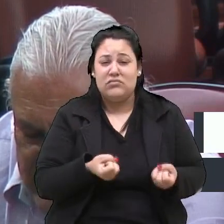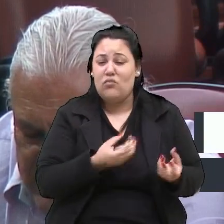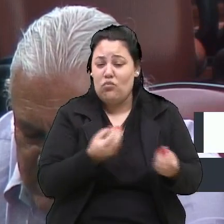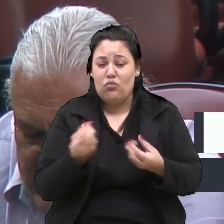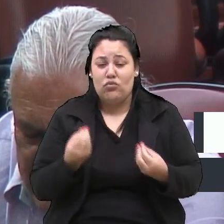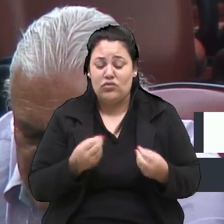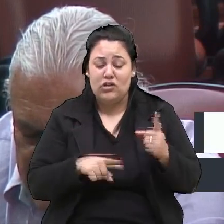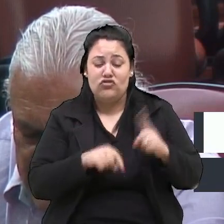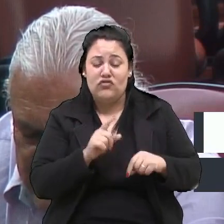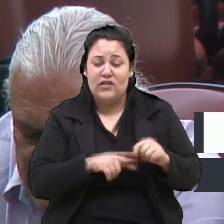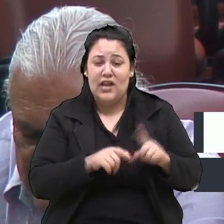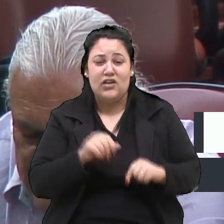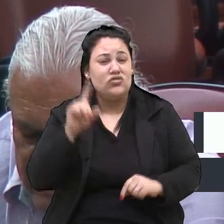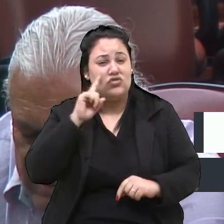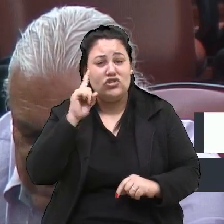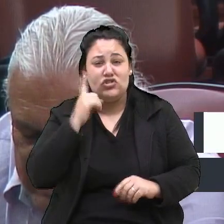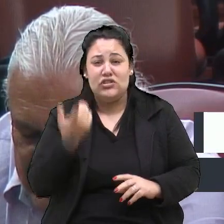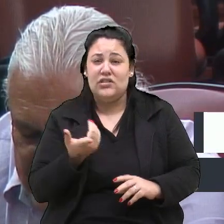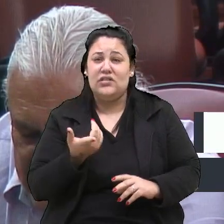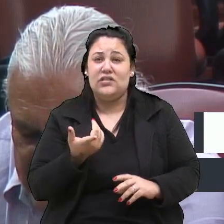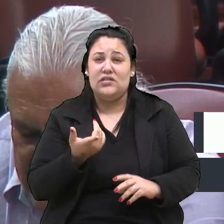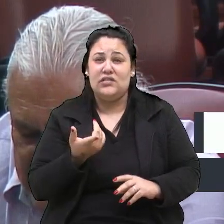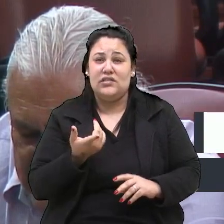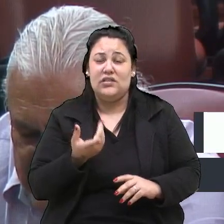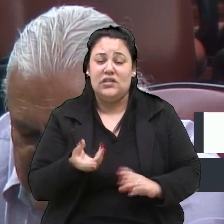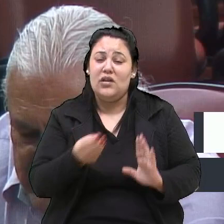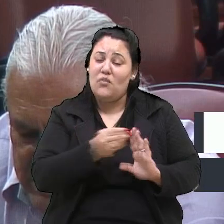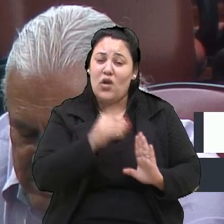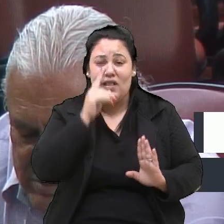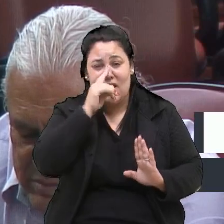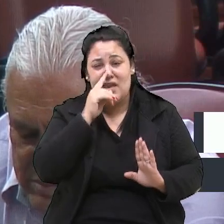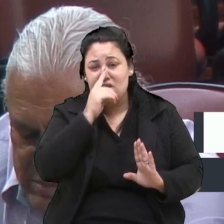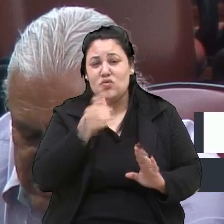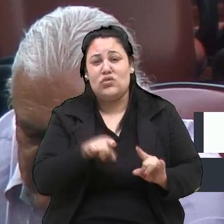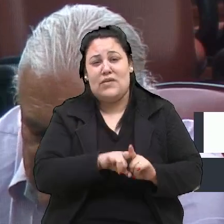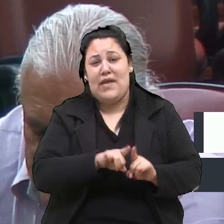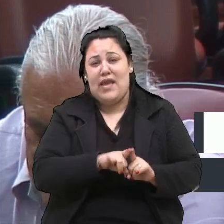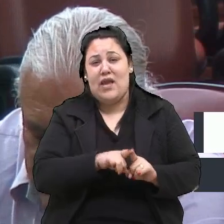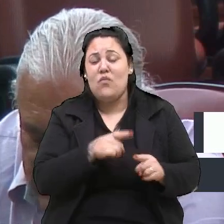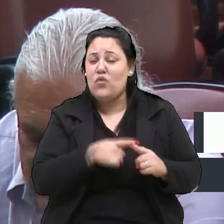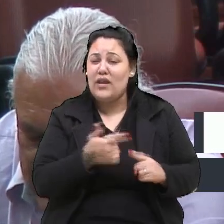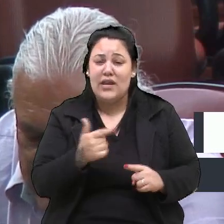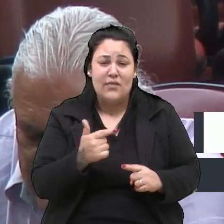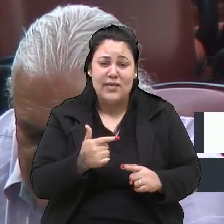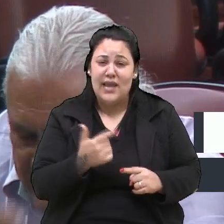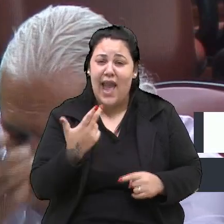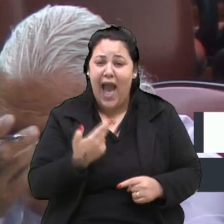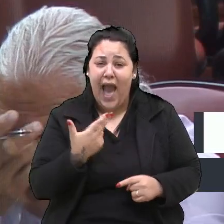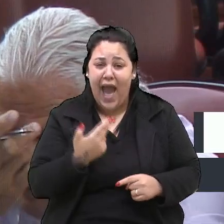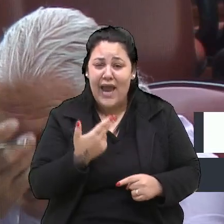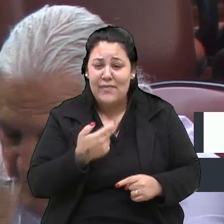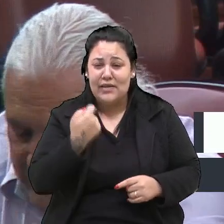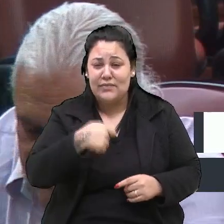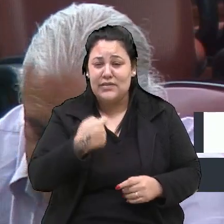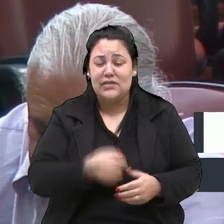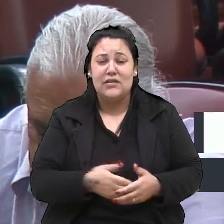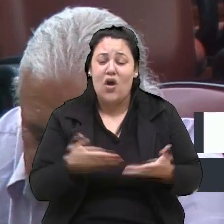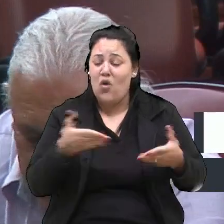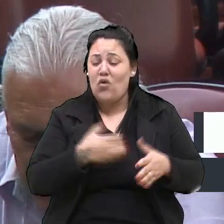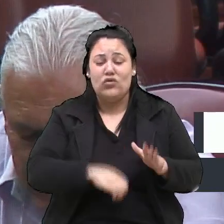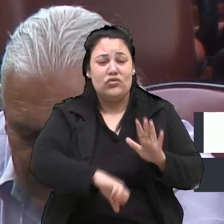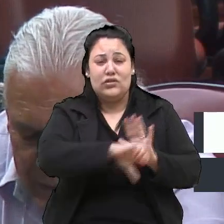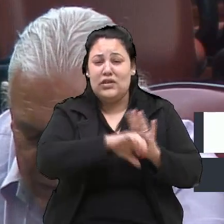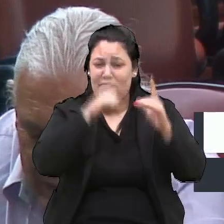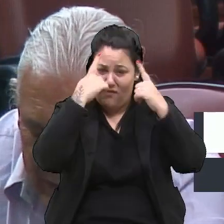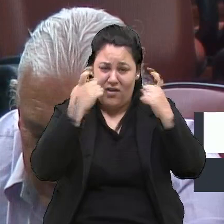a dia e que acaba colocando em risco a vida deles. Por quê? Porque não tem nem os armamentos necessários. Hoje a bandidagem tem